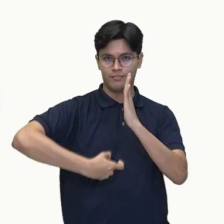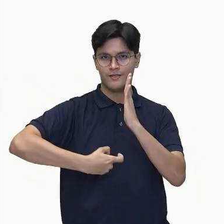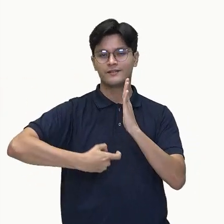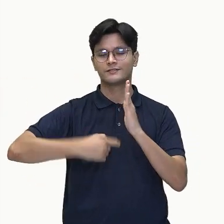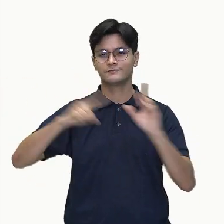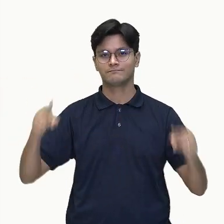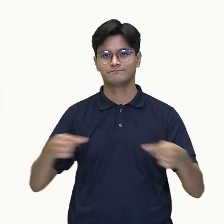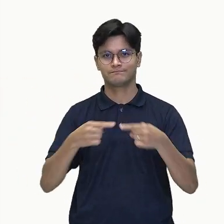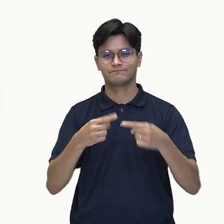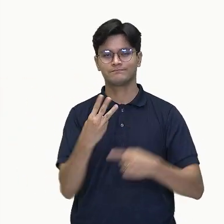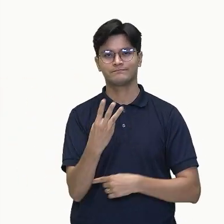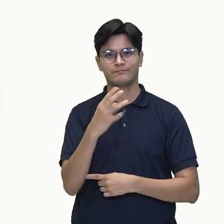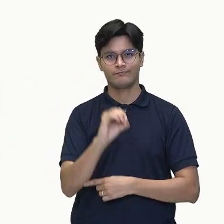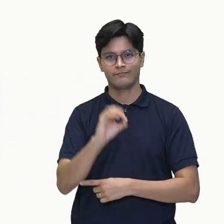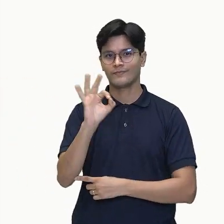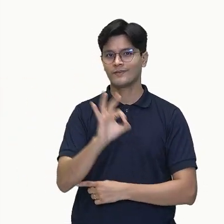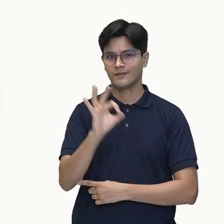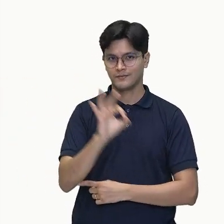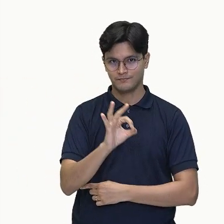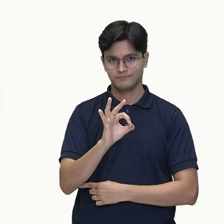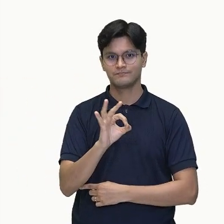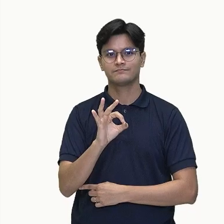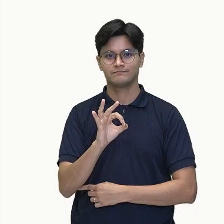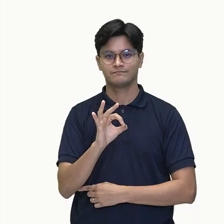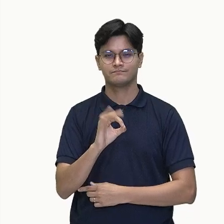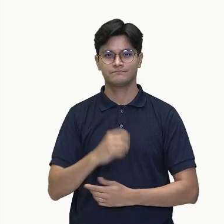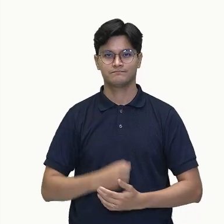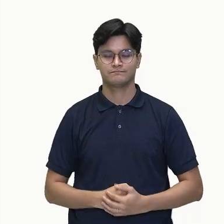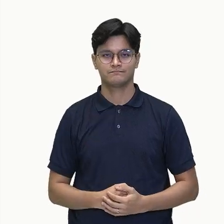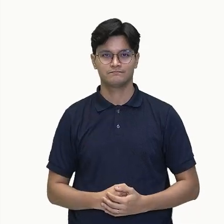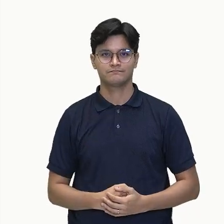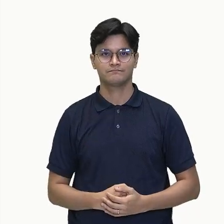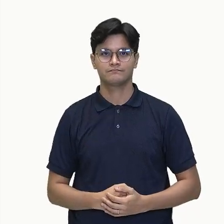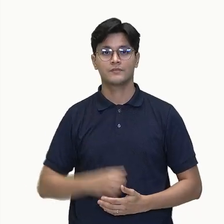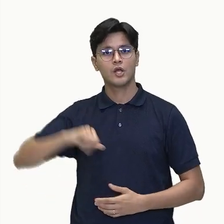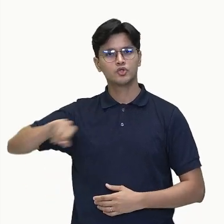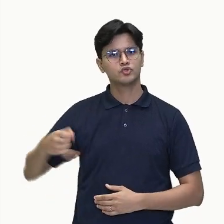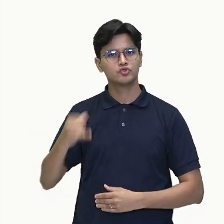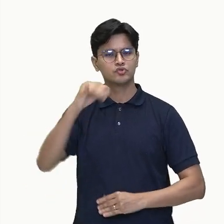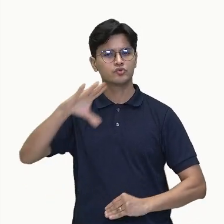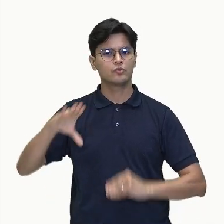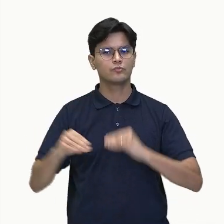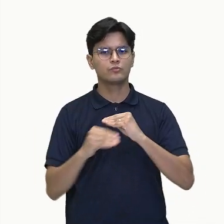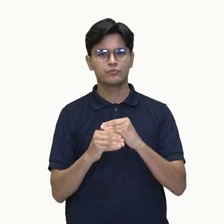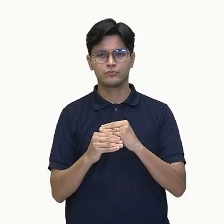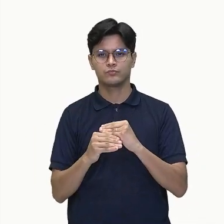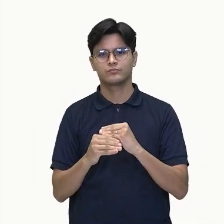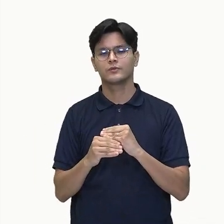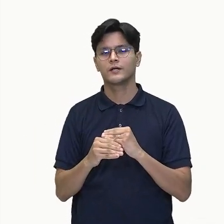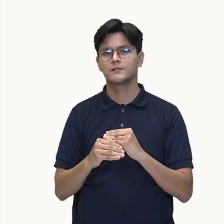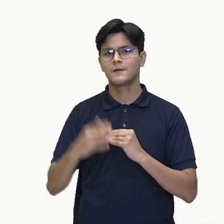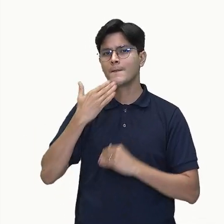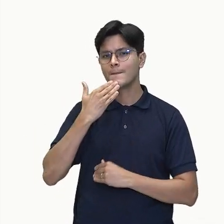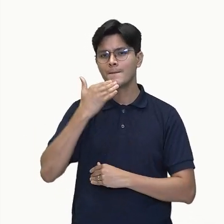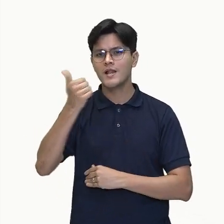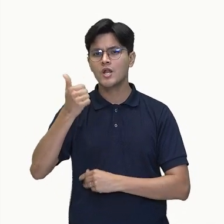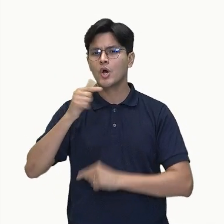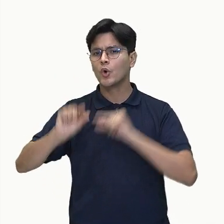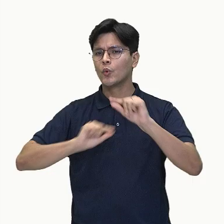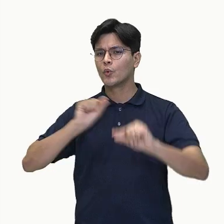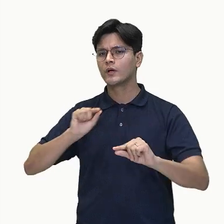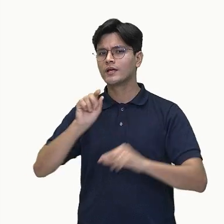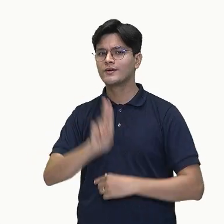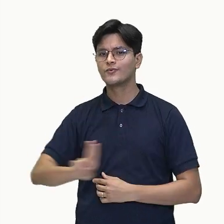30%. 30% ao ano. Para juros compostos, fica muito melhor você trabalhar com